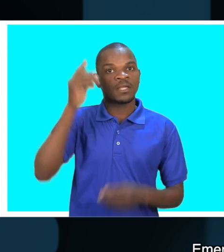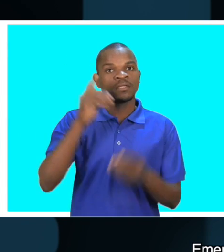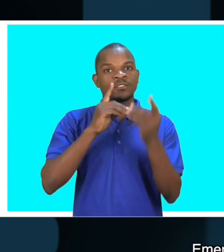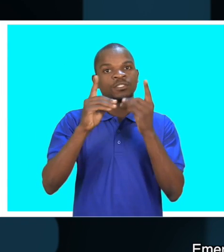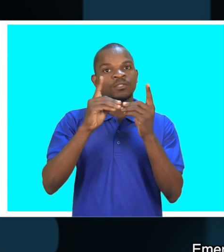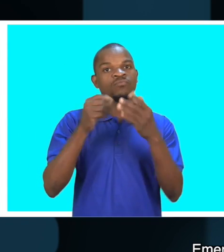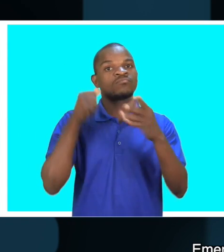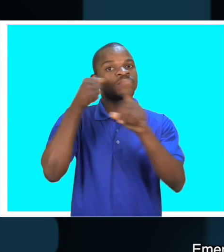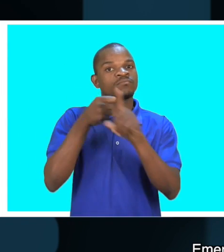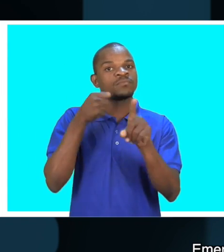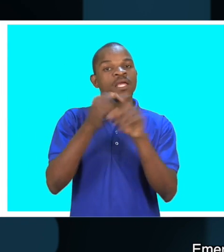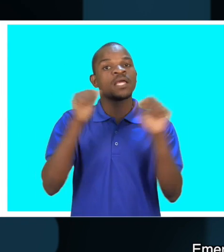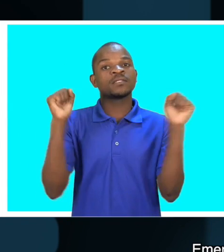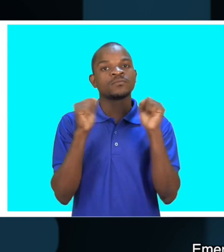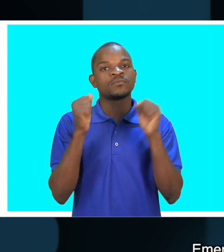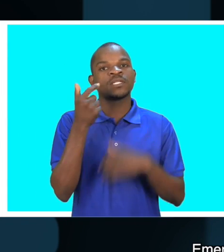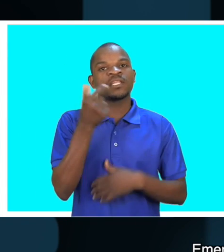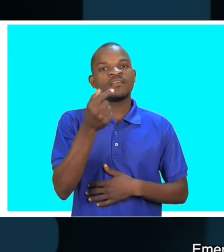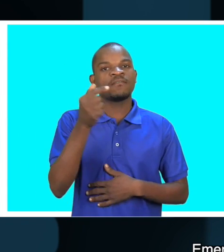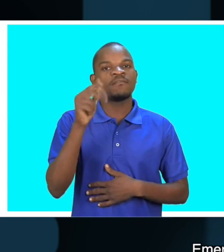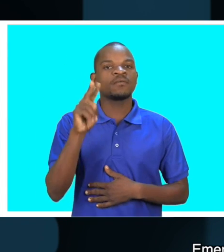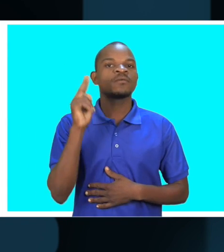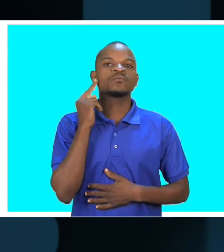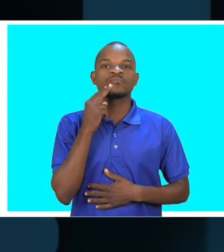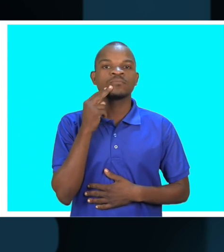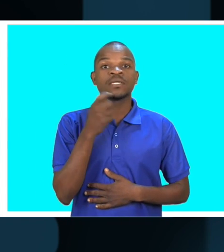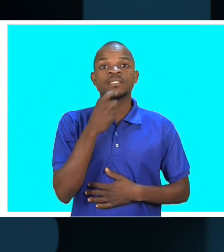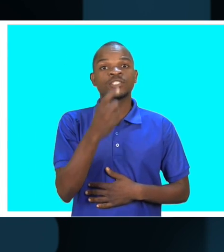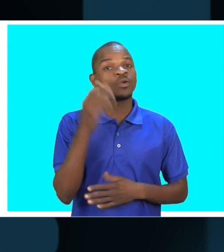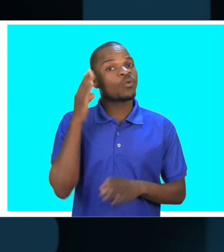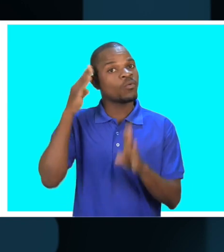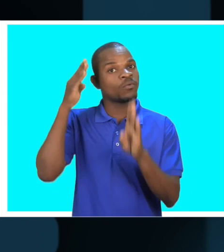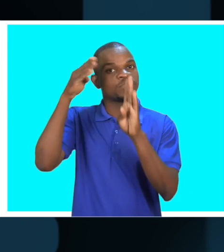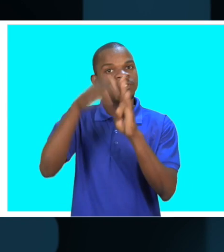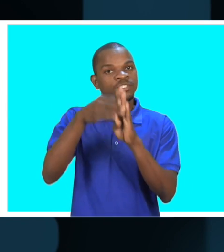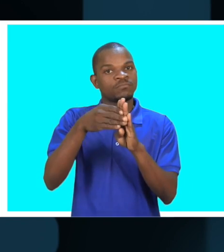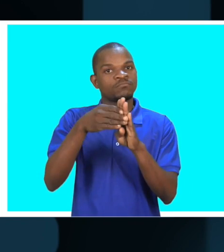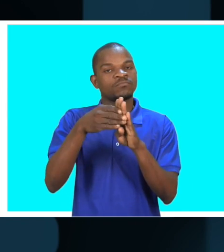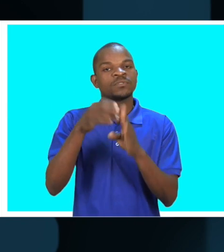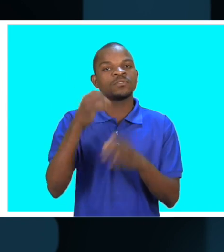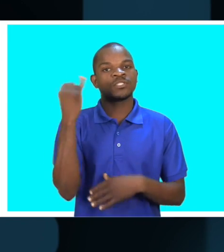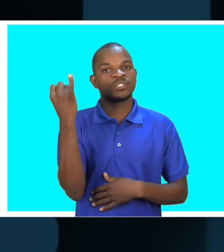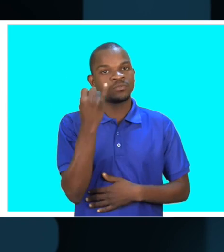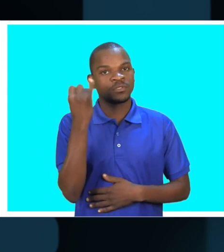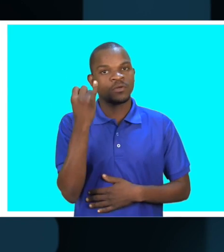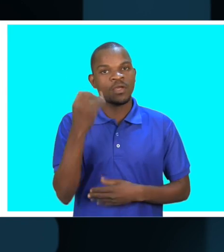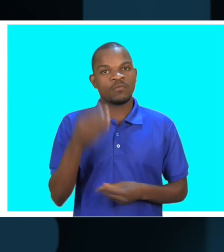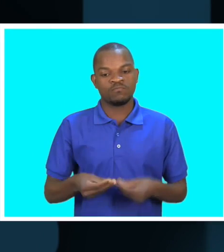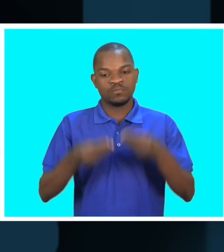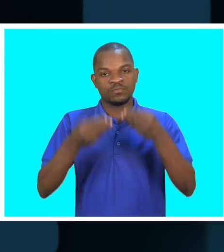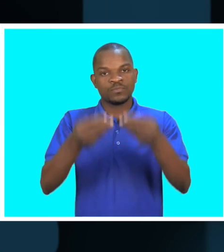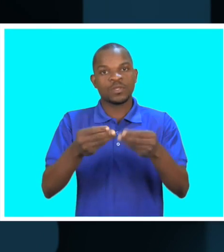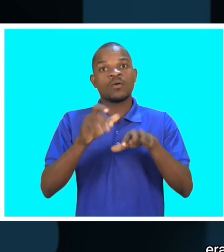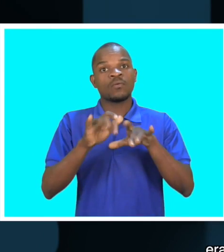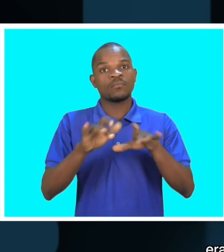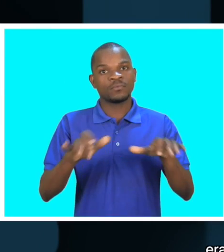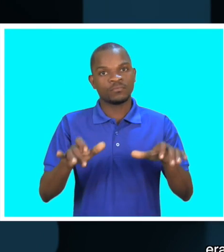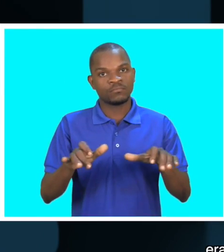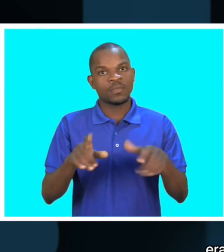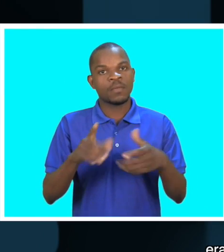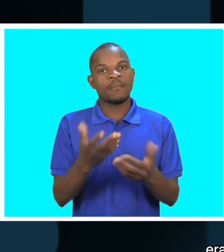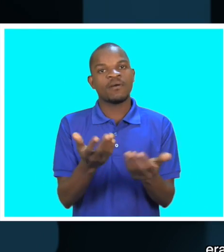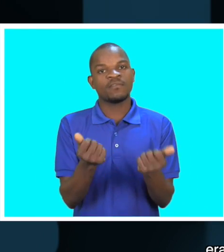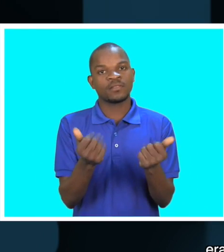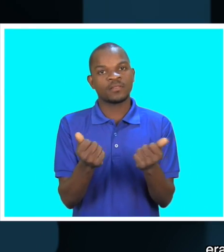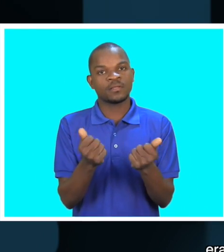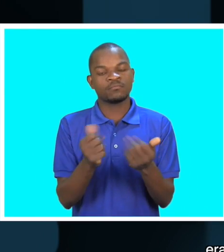Emerson Chilovec, diretor de Advocacia e Saúde da TV Surdo, diz que o objetivo da sua instituição era oferecer um computador